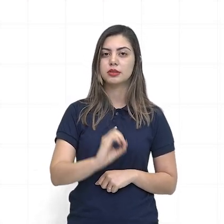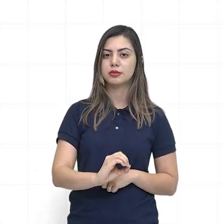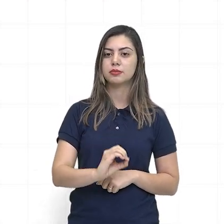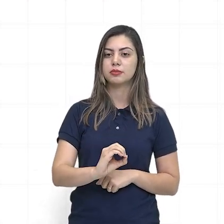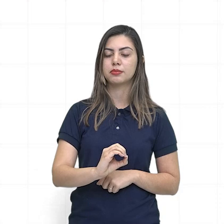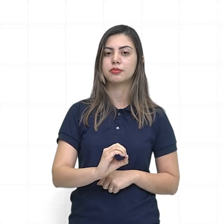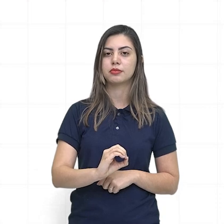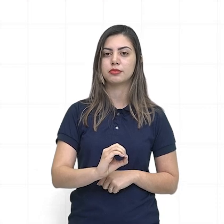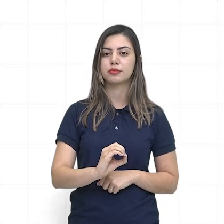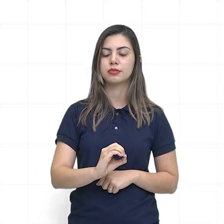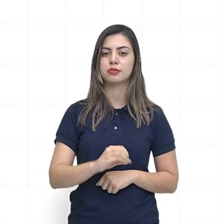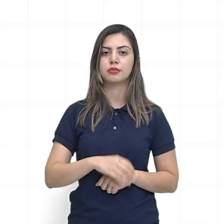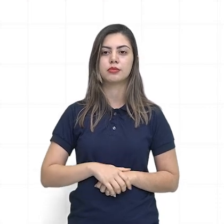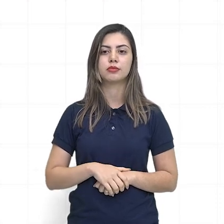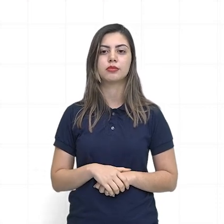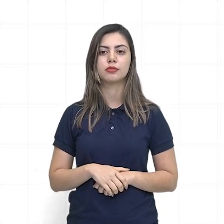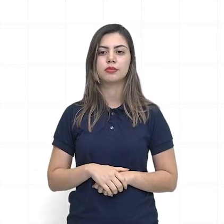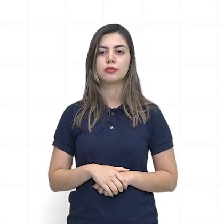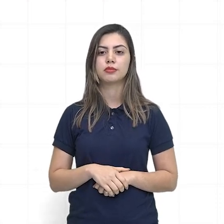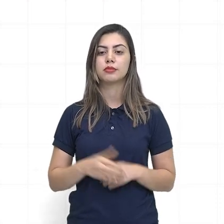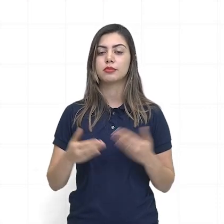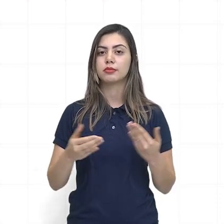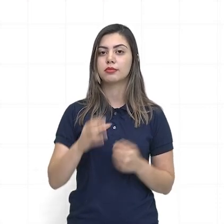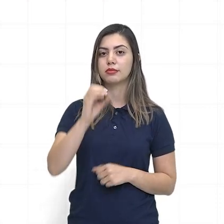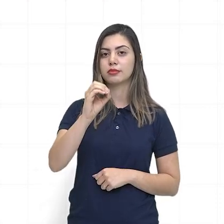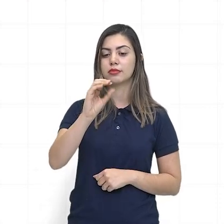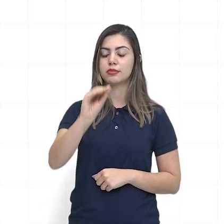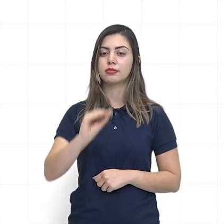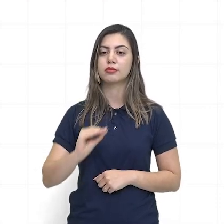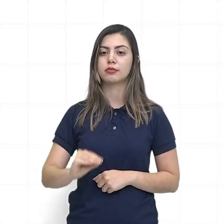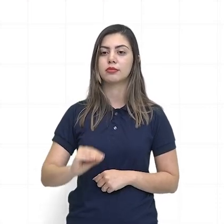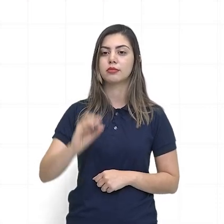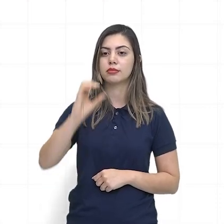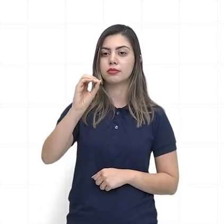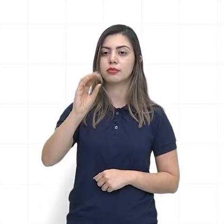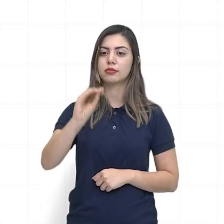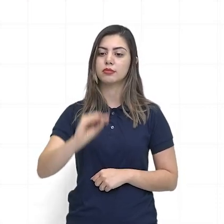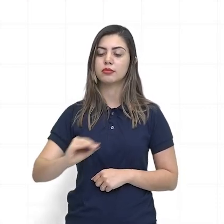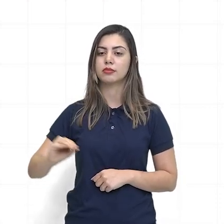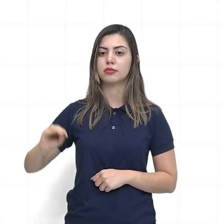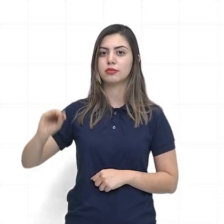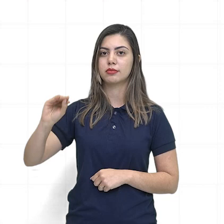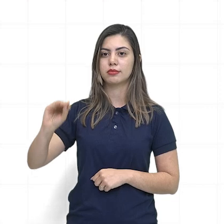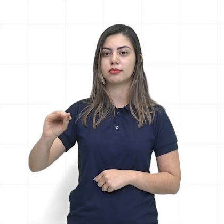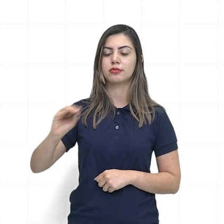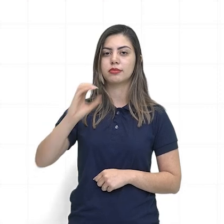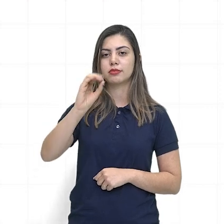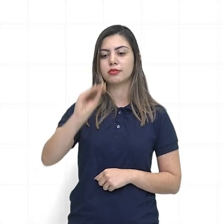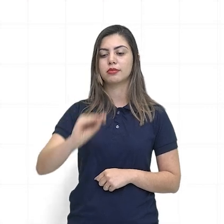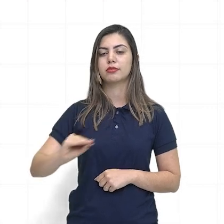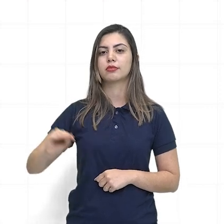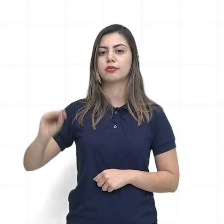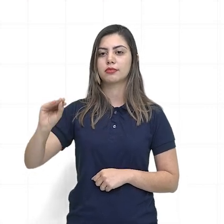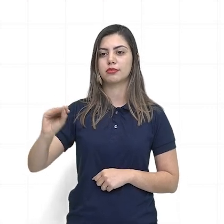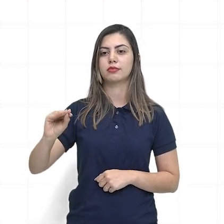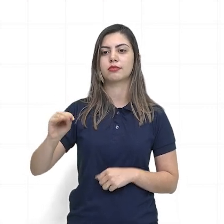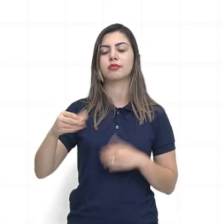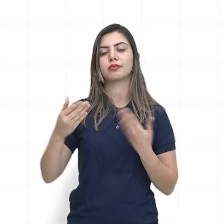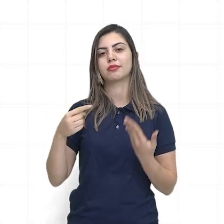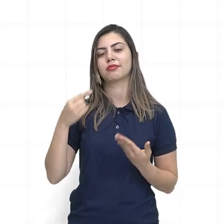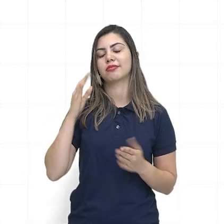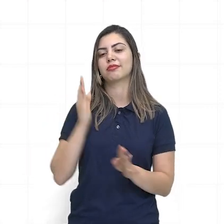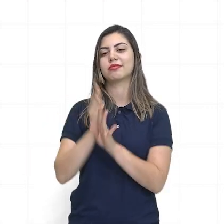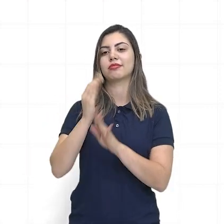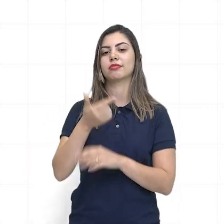olha. Vou baixar o outro 0 vem para cá. Quando eu baixo, outro 0 vem para cá. Então, eu já sei, olha